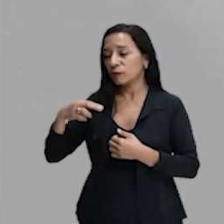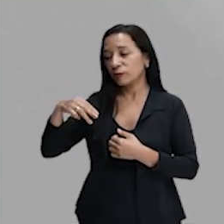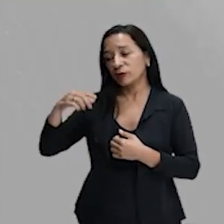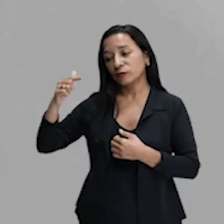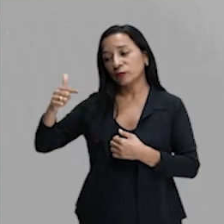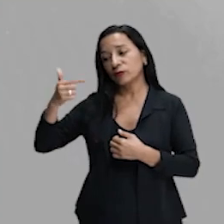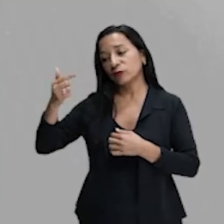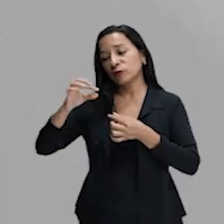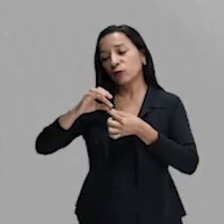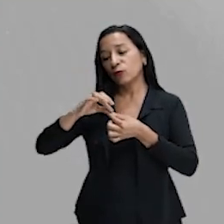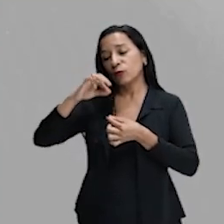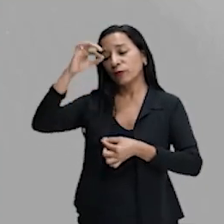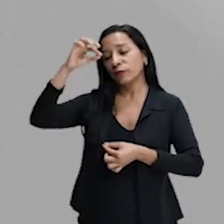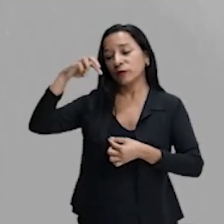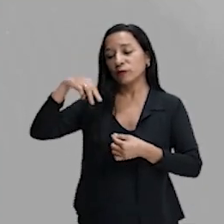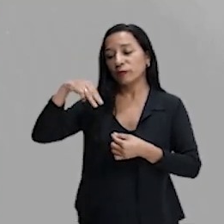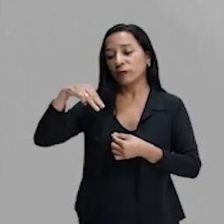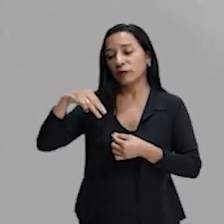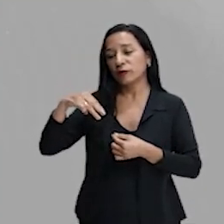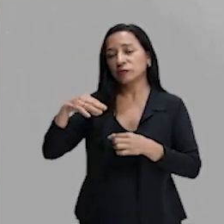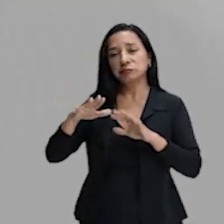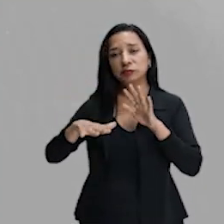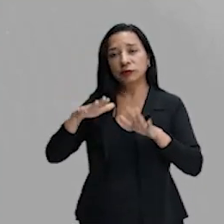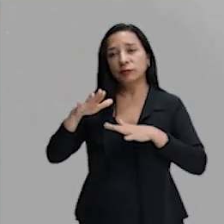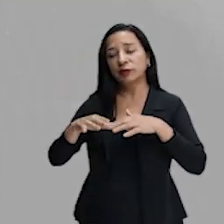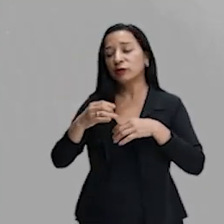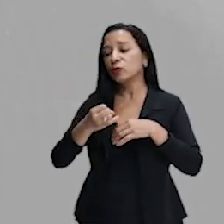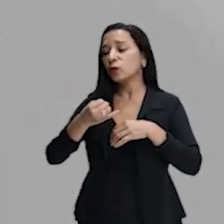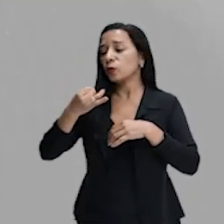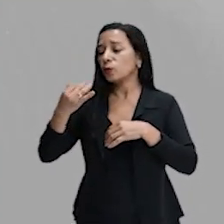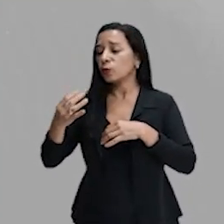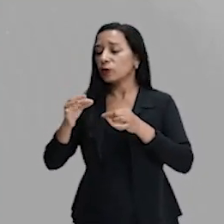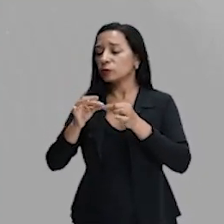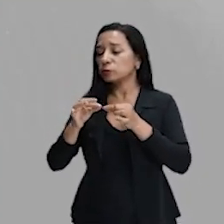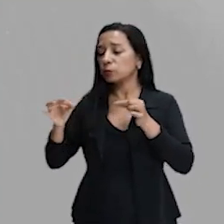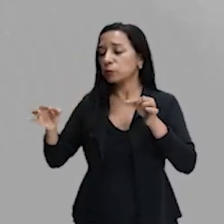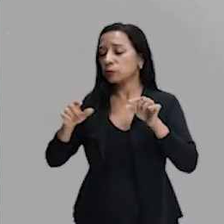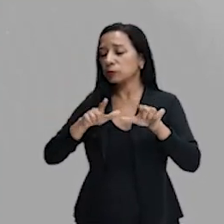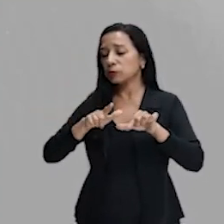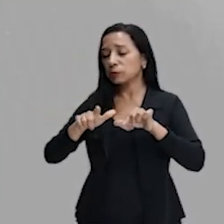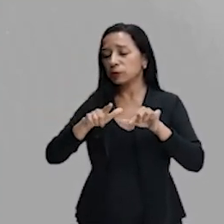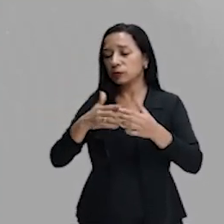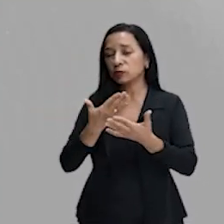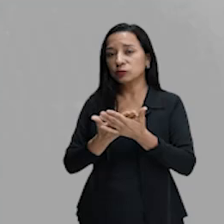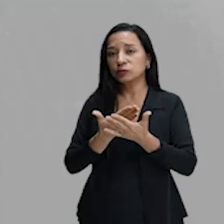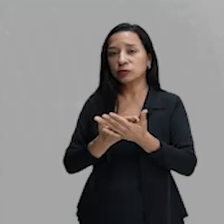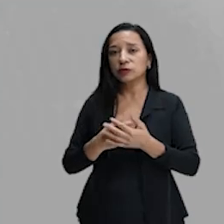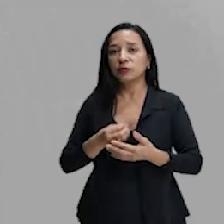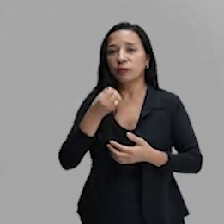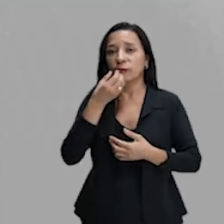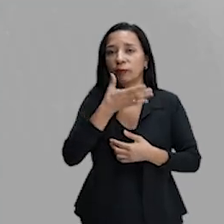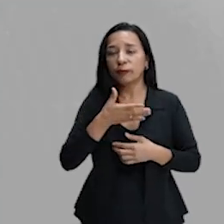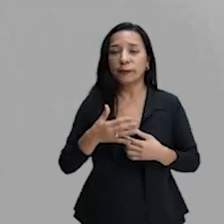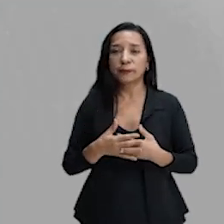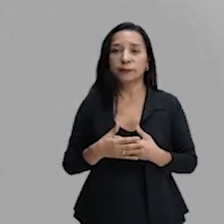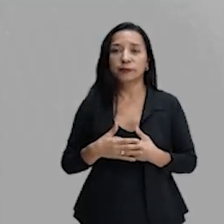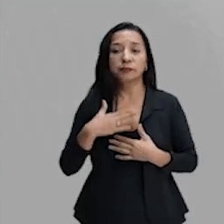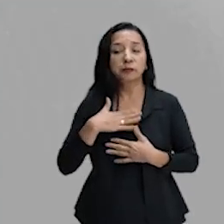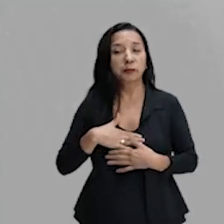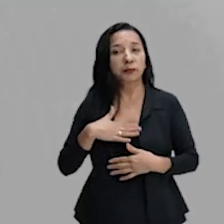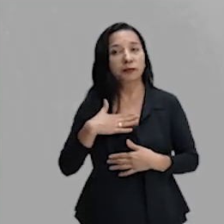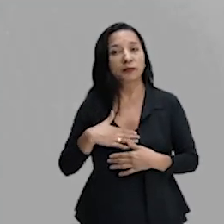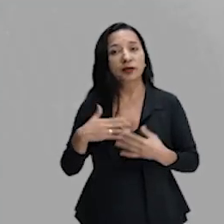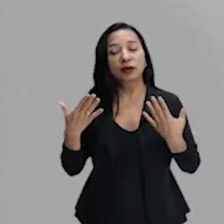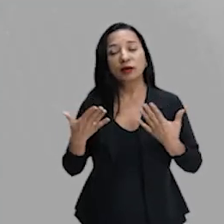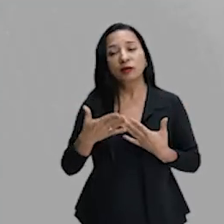né Depende da da quantidade de dimensões que você tá trabalhando beleza turminha tranquilo agora